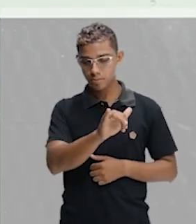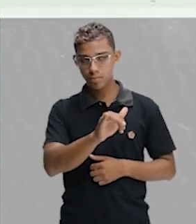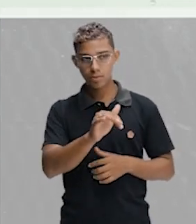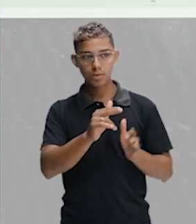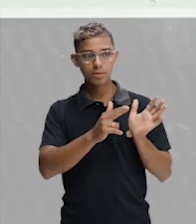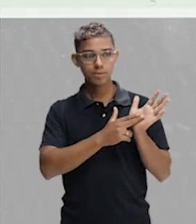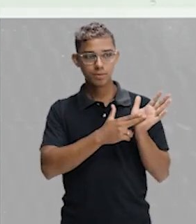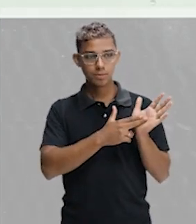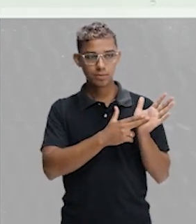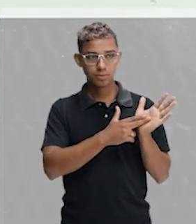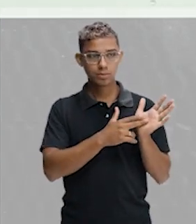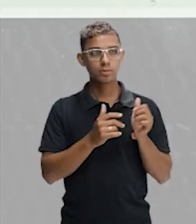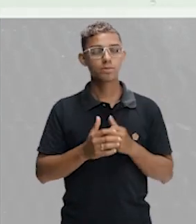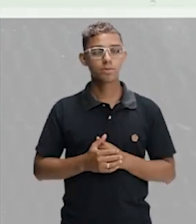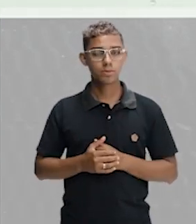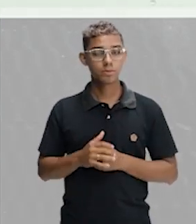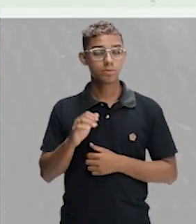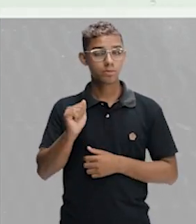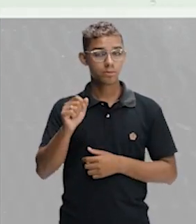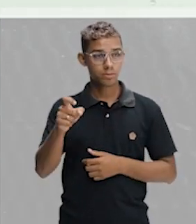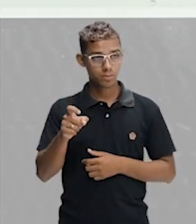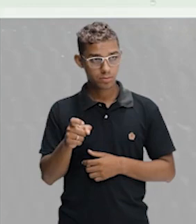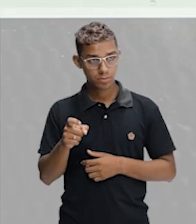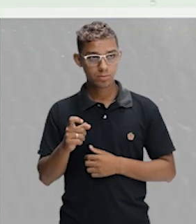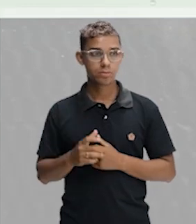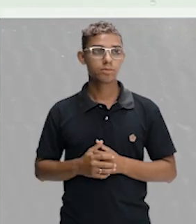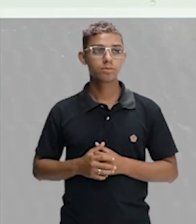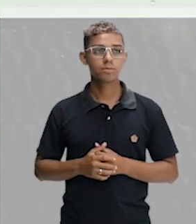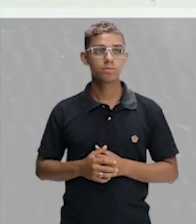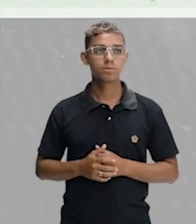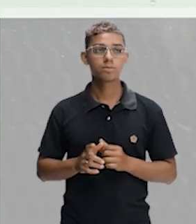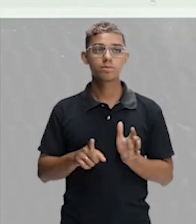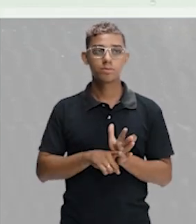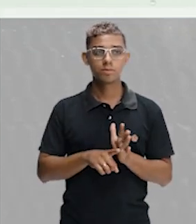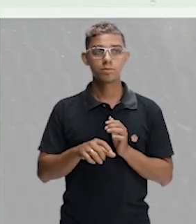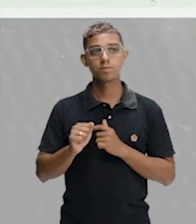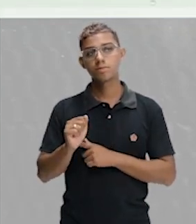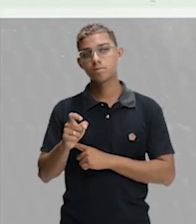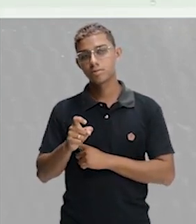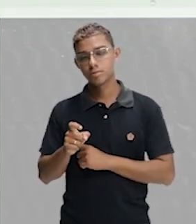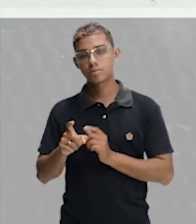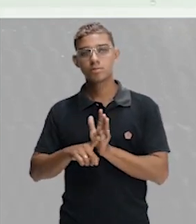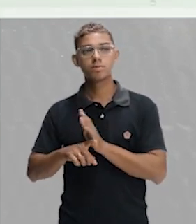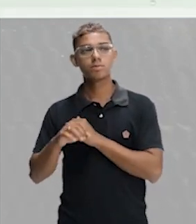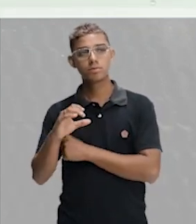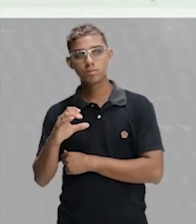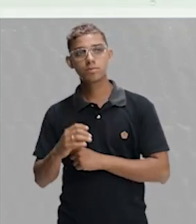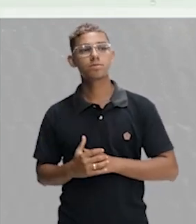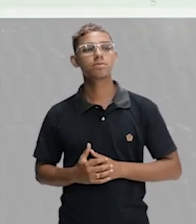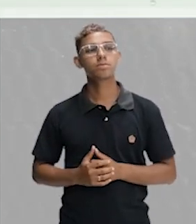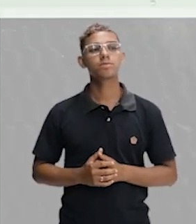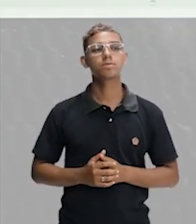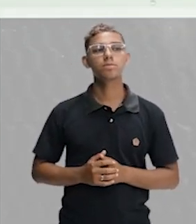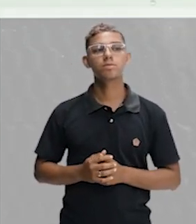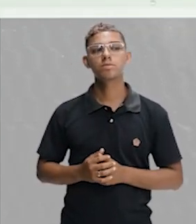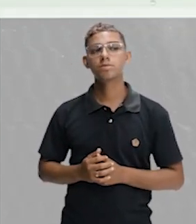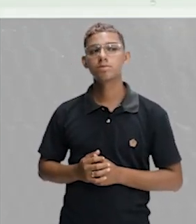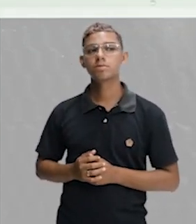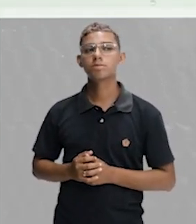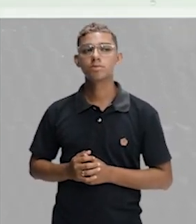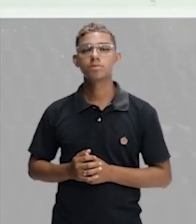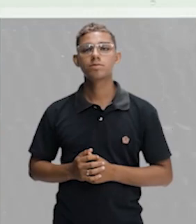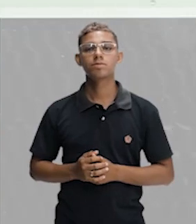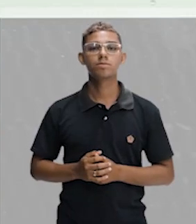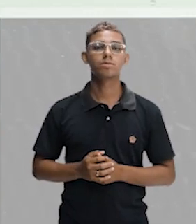igual a menos a x - c eu mandei esses